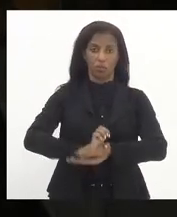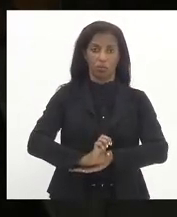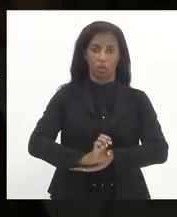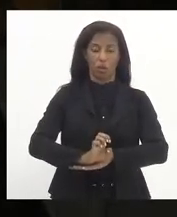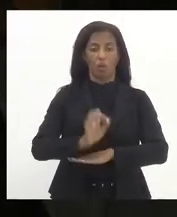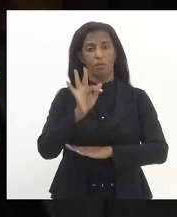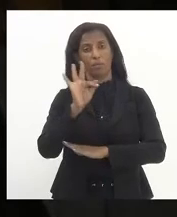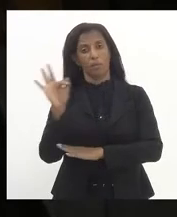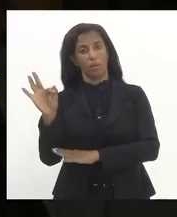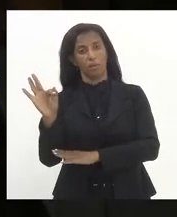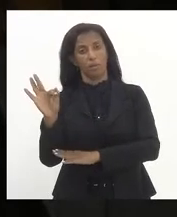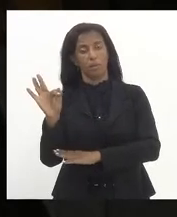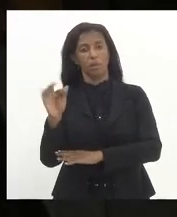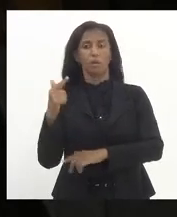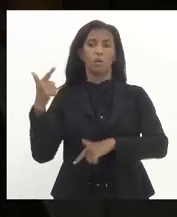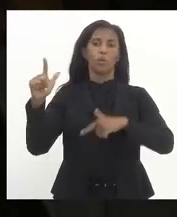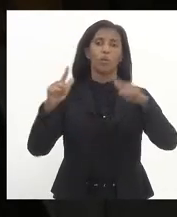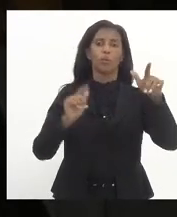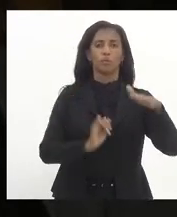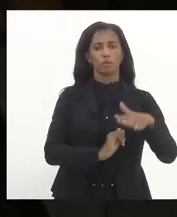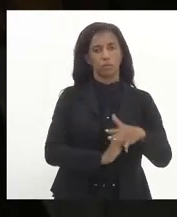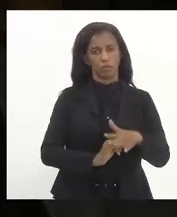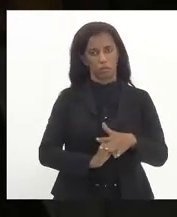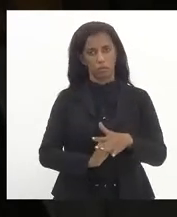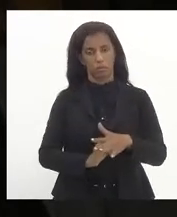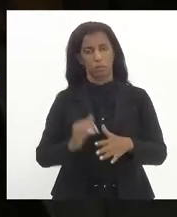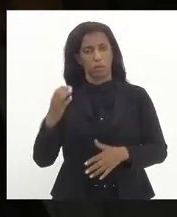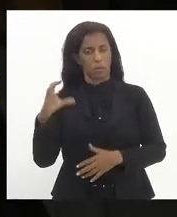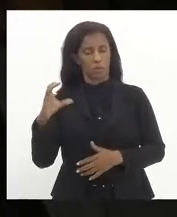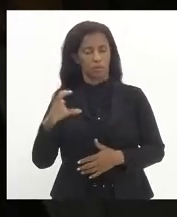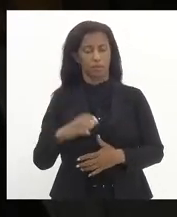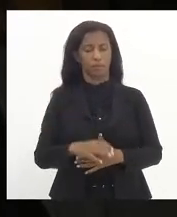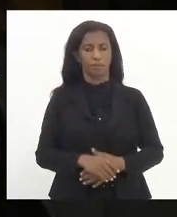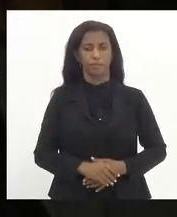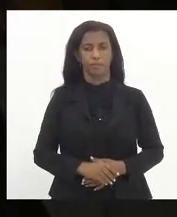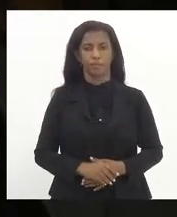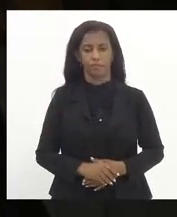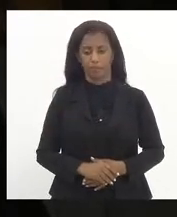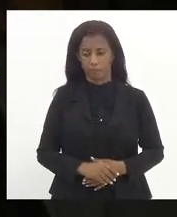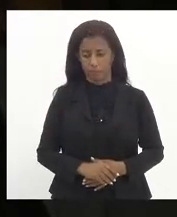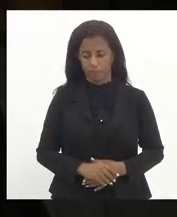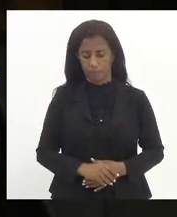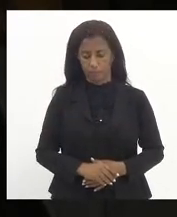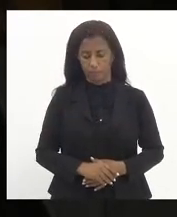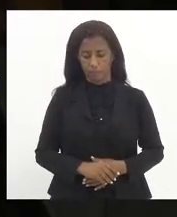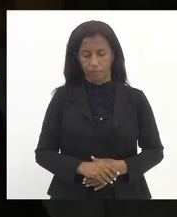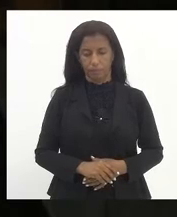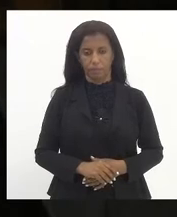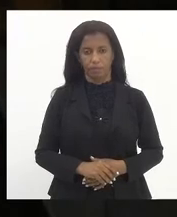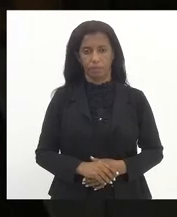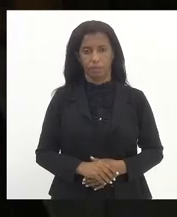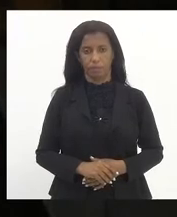as federais e demais instituições de ciência. A gente vem